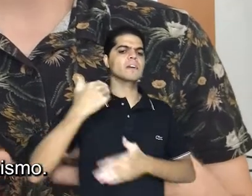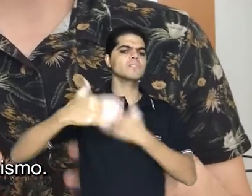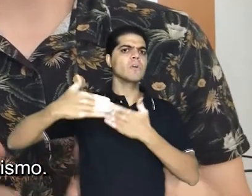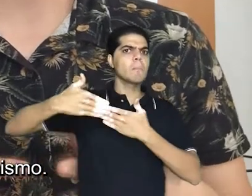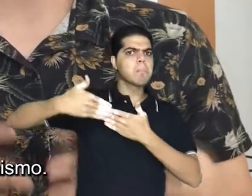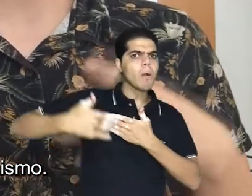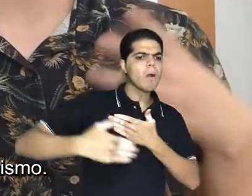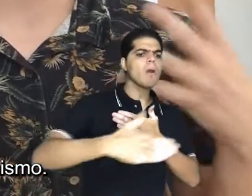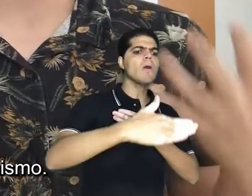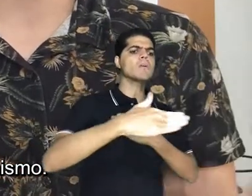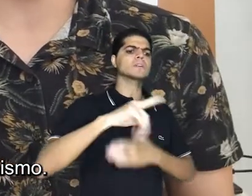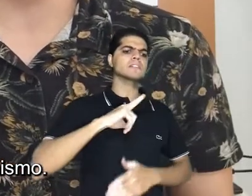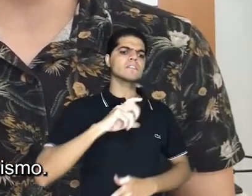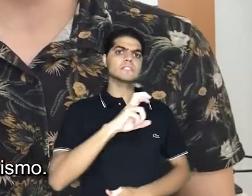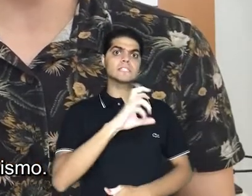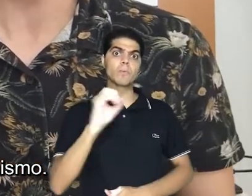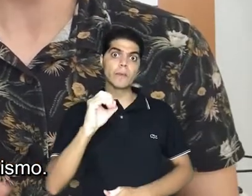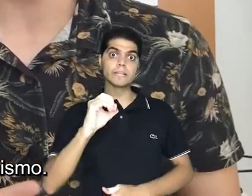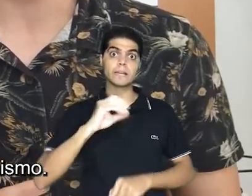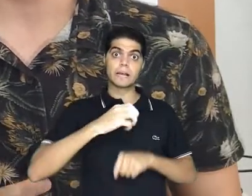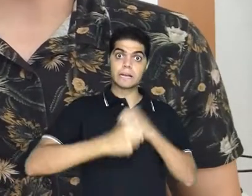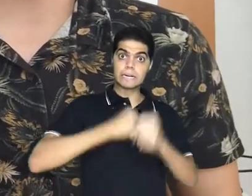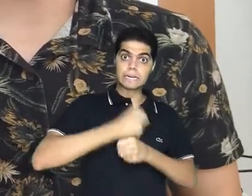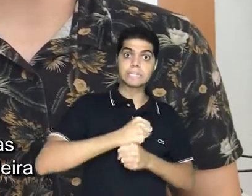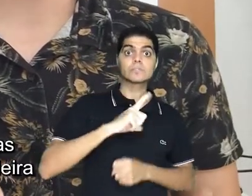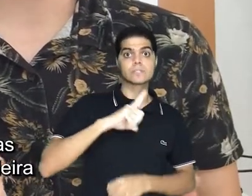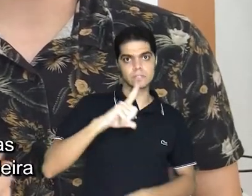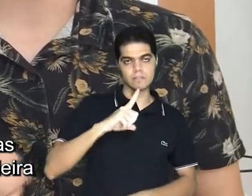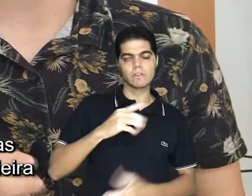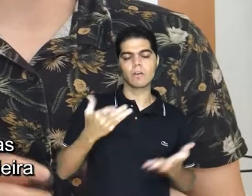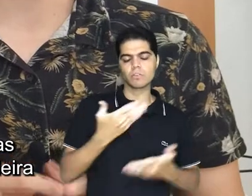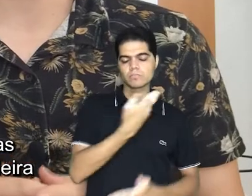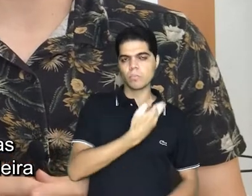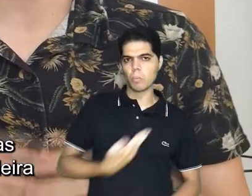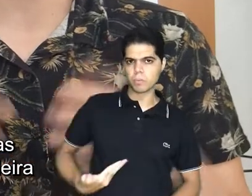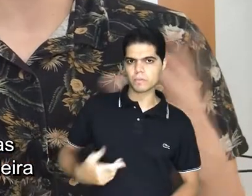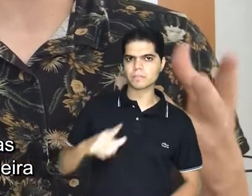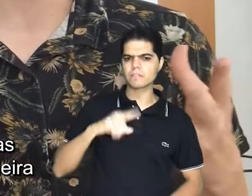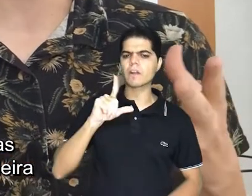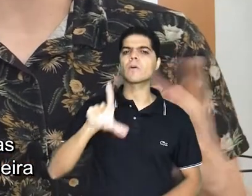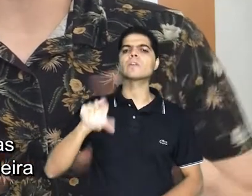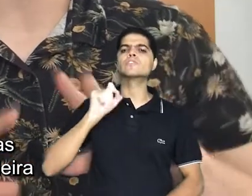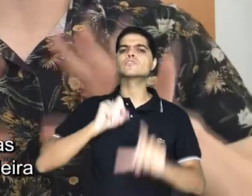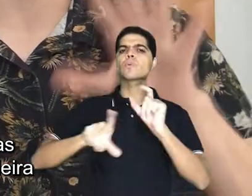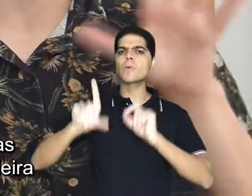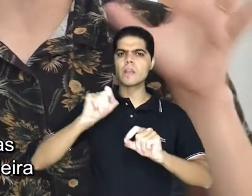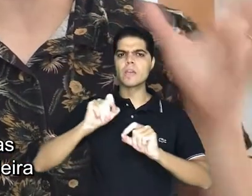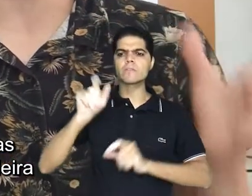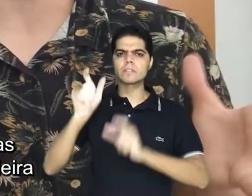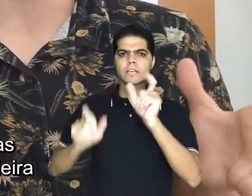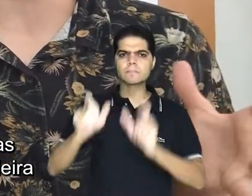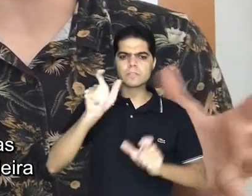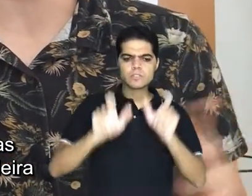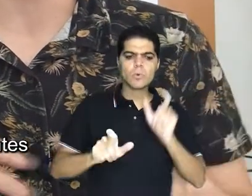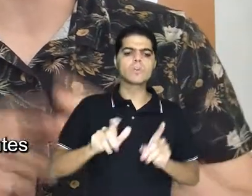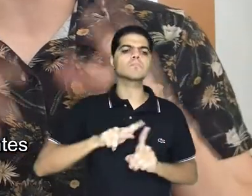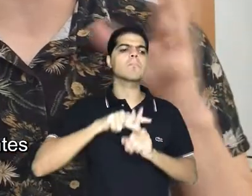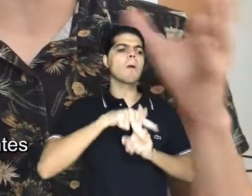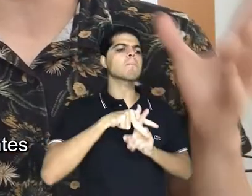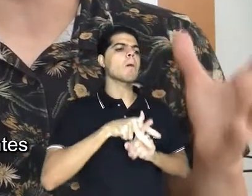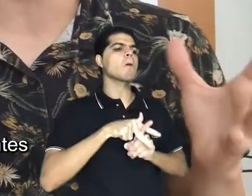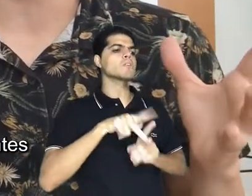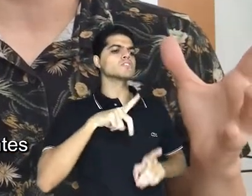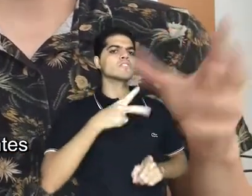Independência num contexto de crescente republicanismo a gente tem nesse contexto a eleição de em parceria os heróis da Pátria